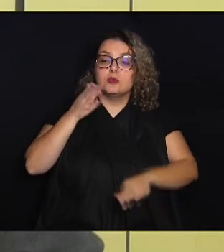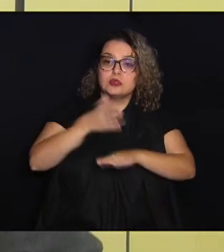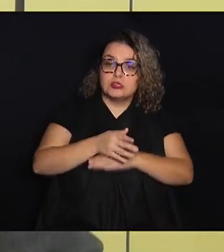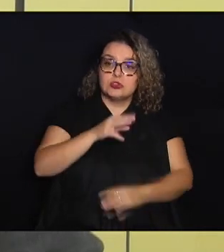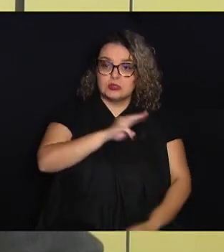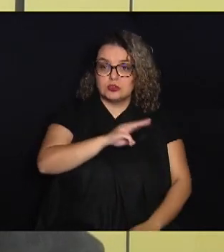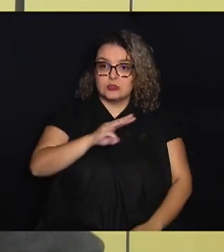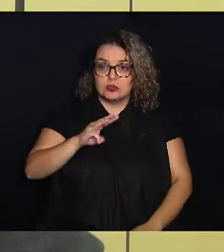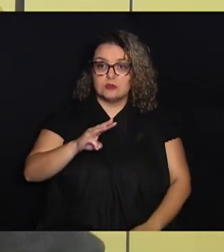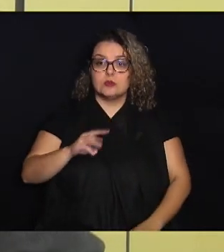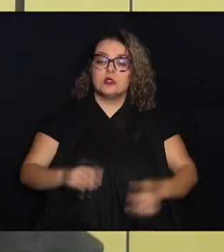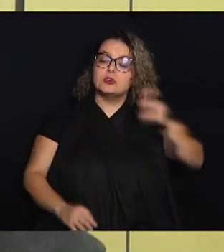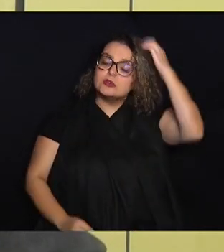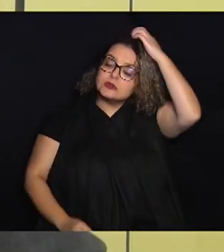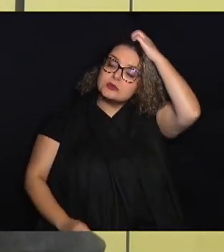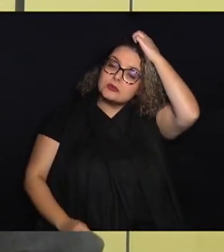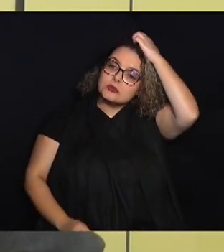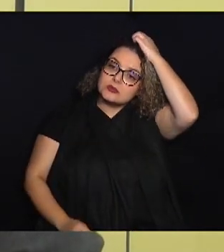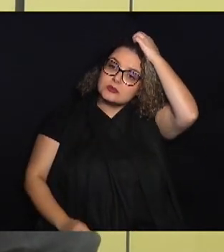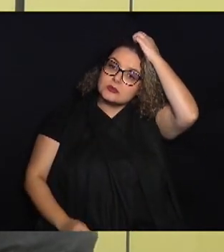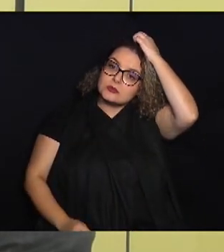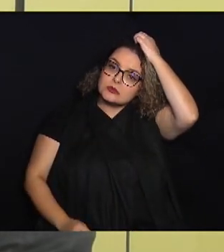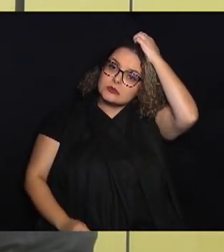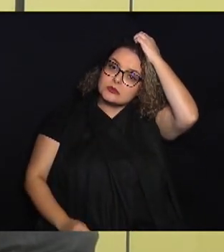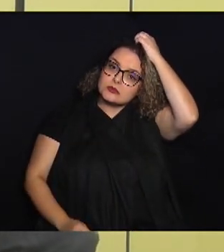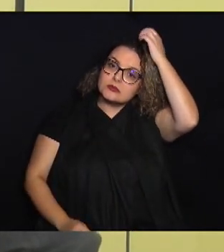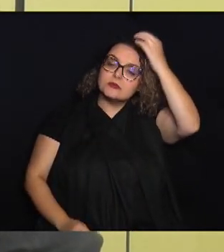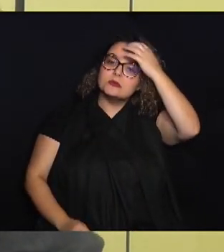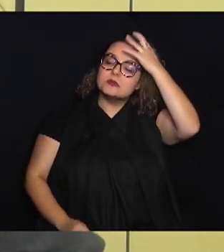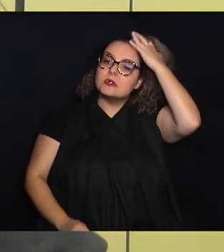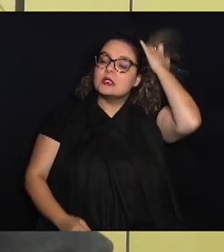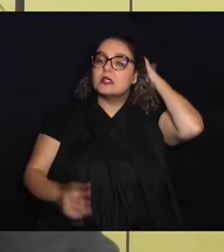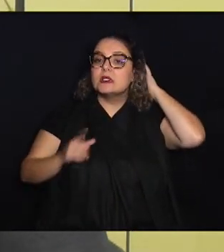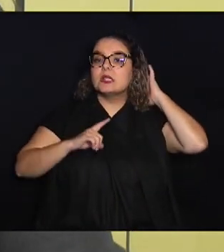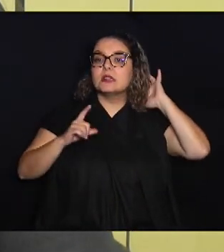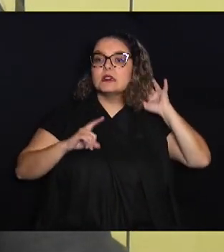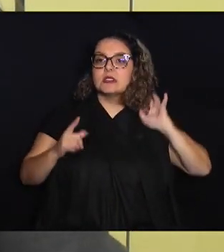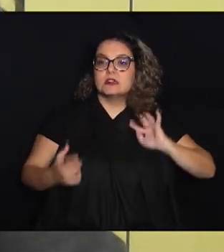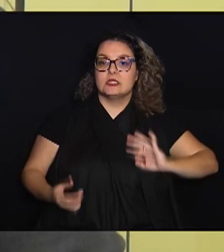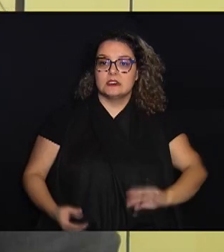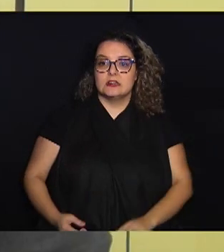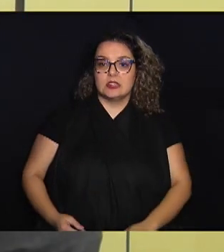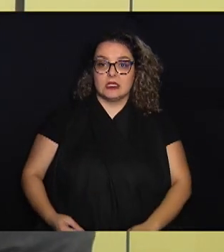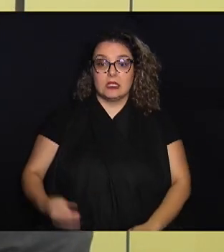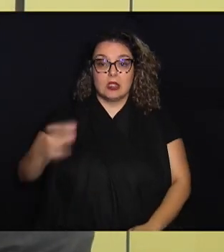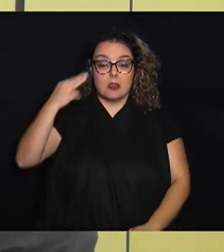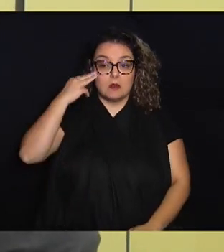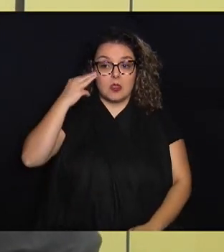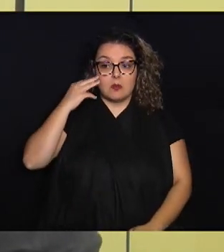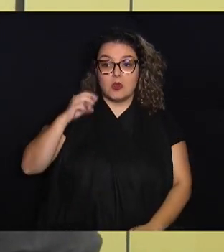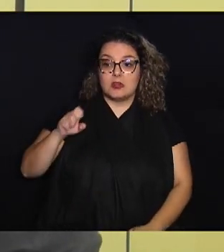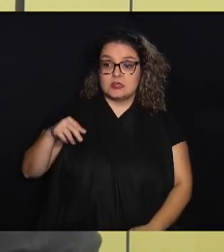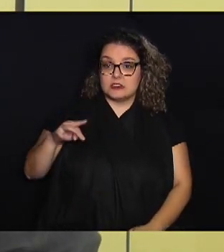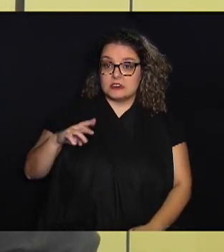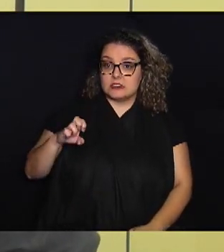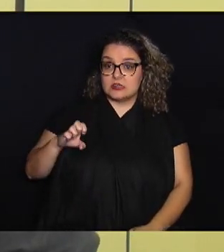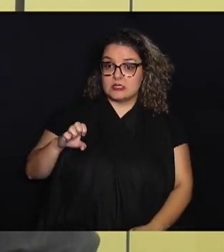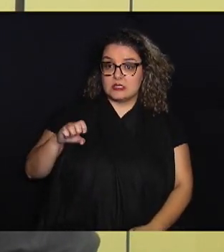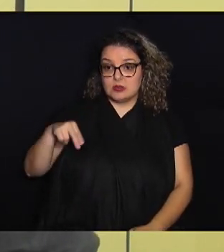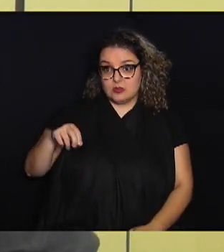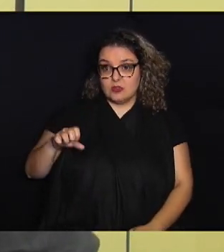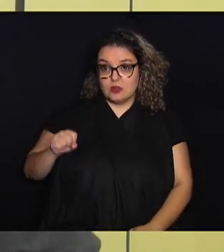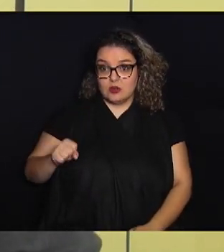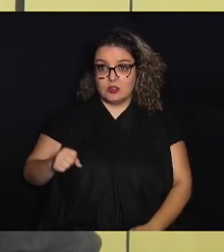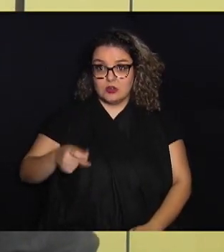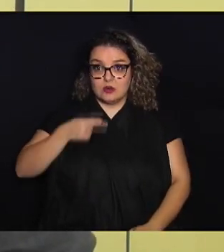pelo site. E aí a gente tem também agora as linhas do tempo, Memórias Entre Nós, que vai falar aí um pouco dessa